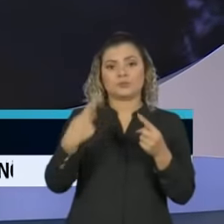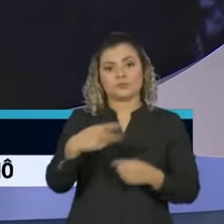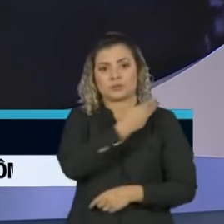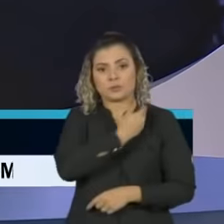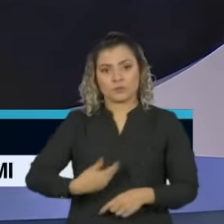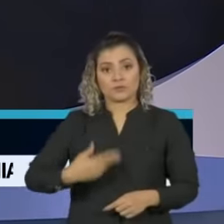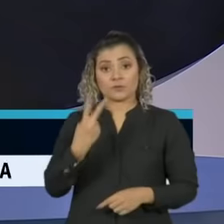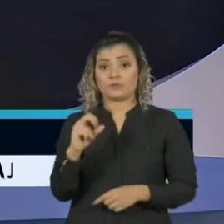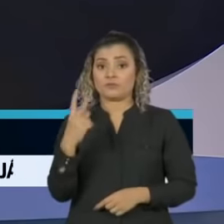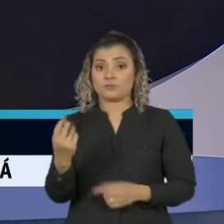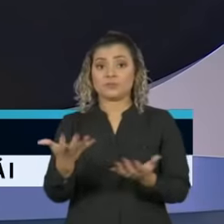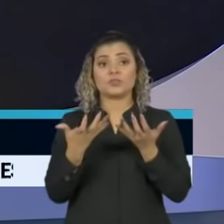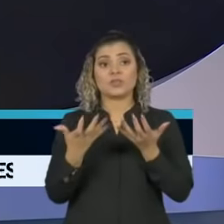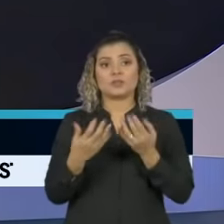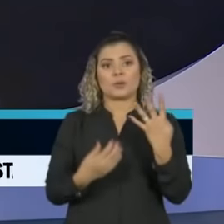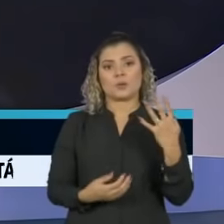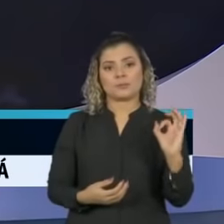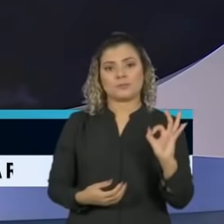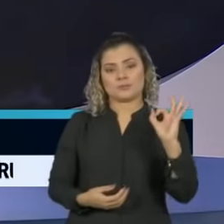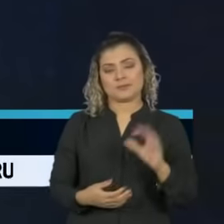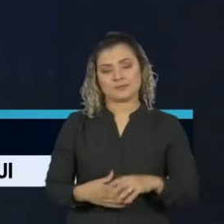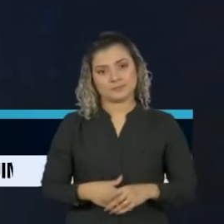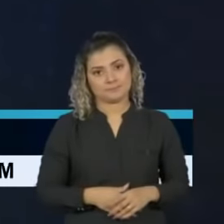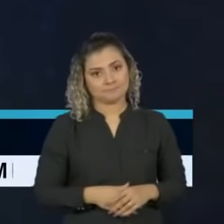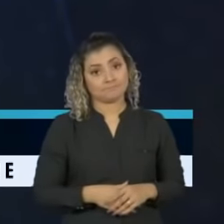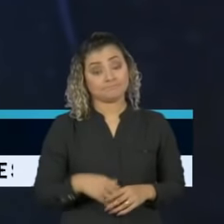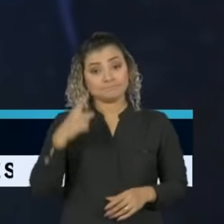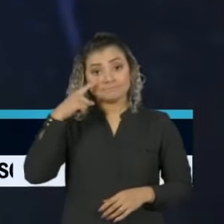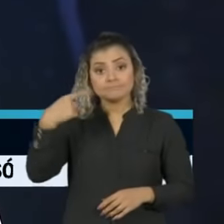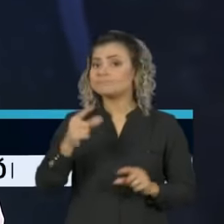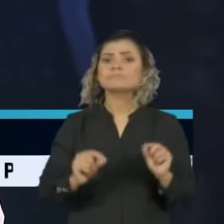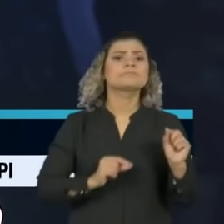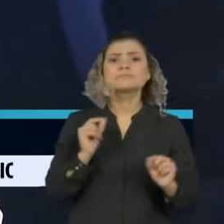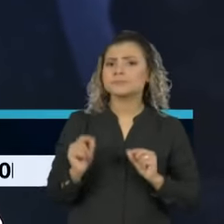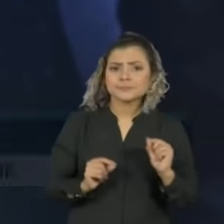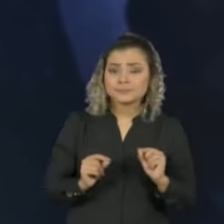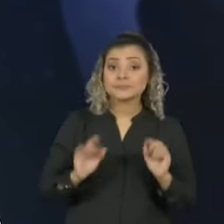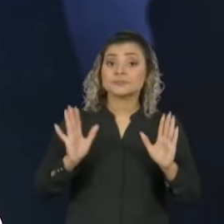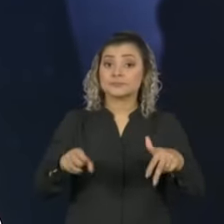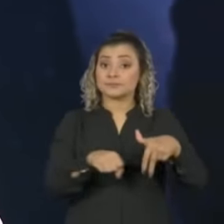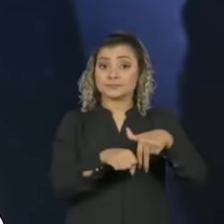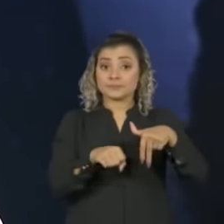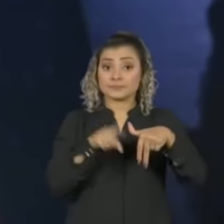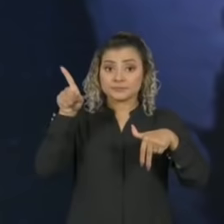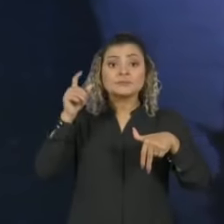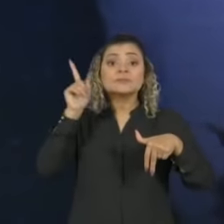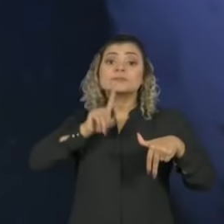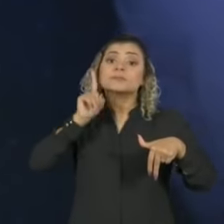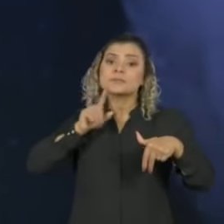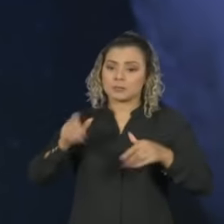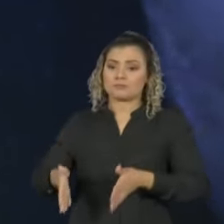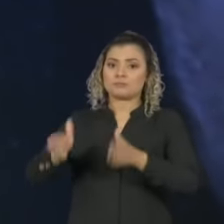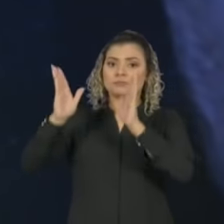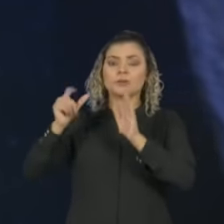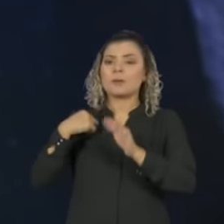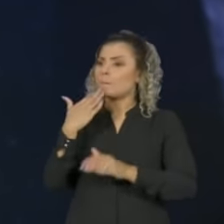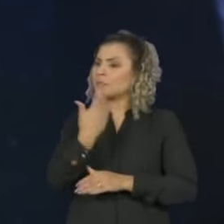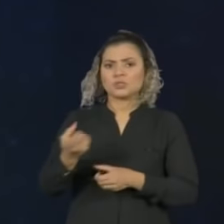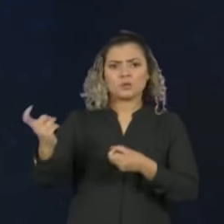para 2020, que é de 4%. E você vai ver a seguir, Embaixada dos Estados Unidos pede retorno imediato